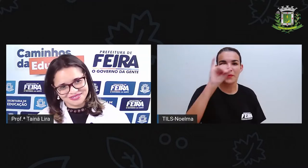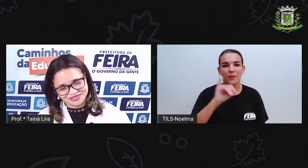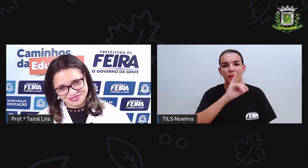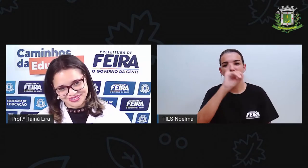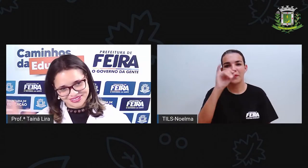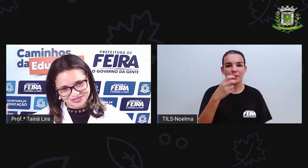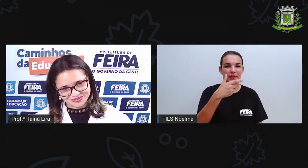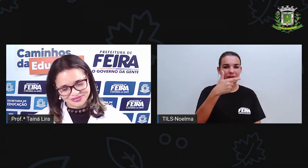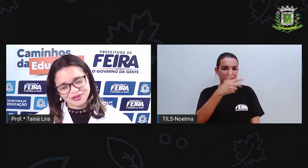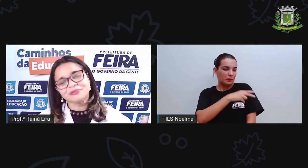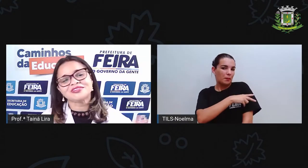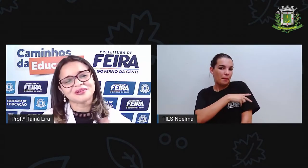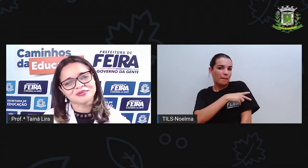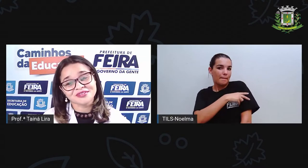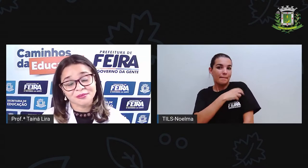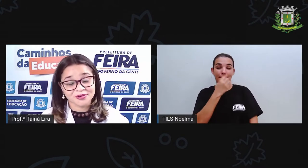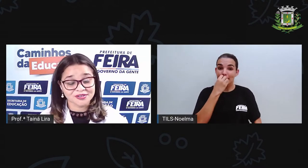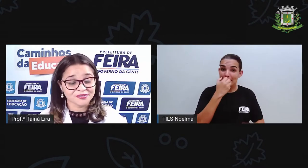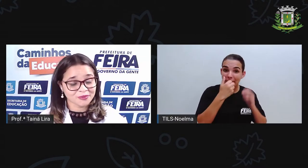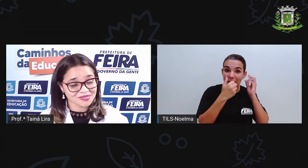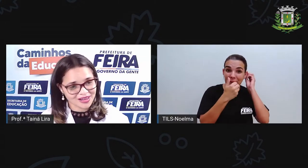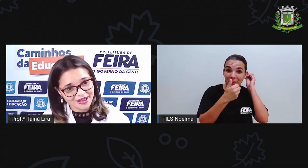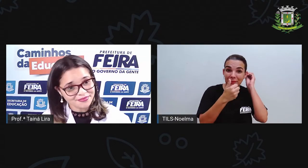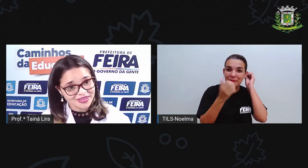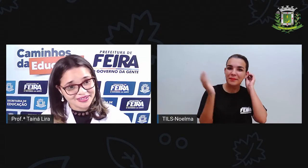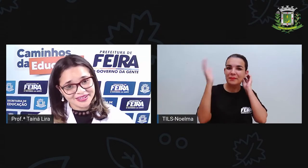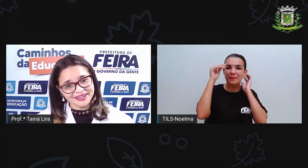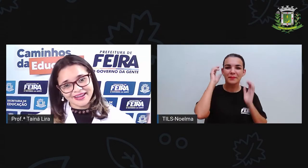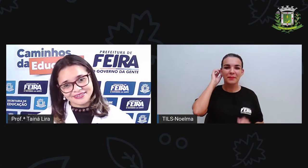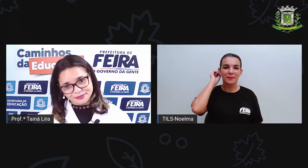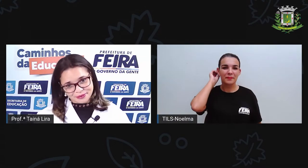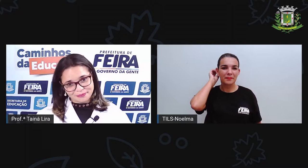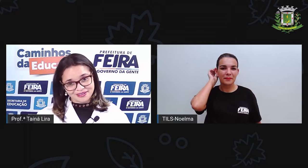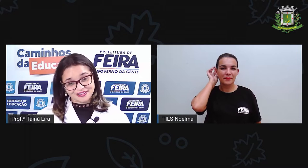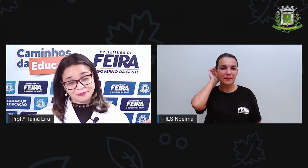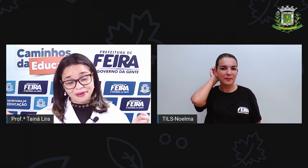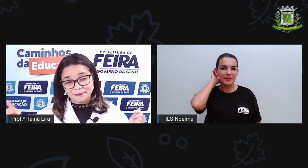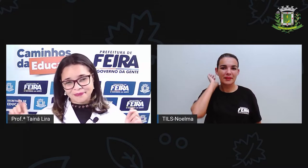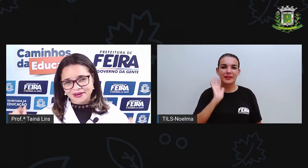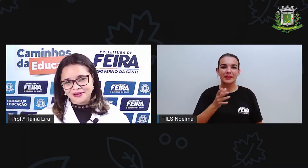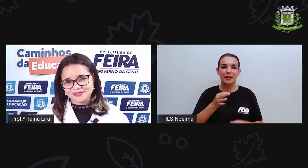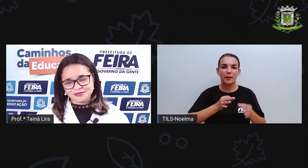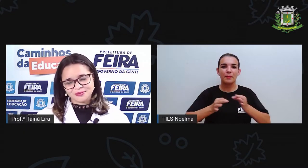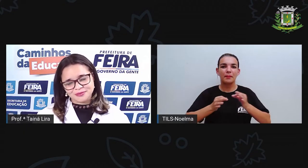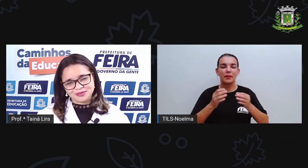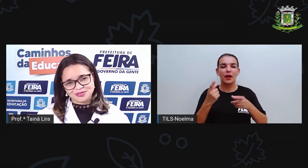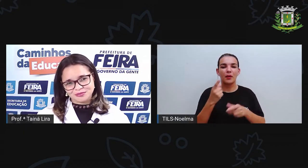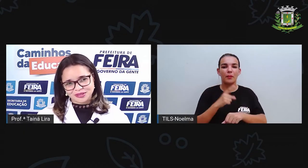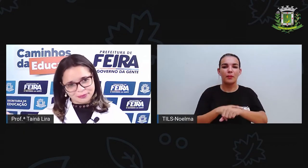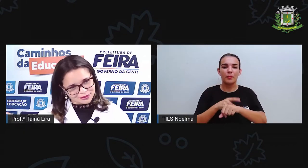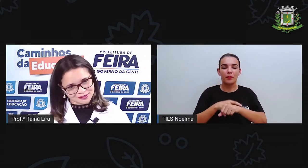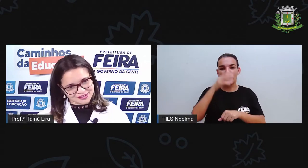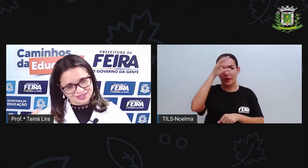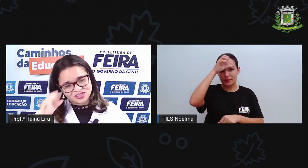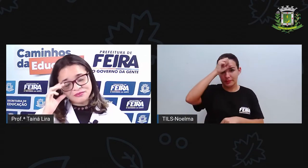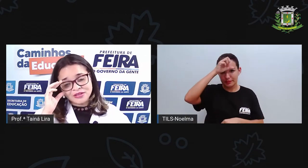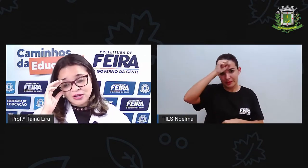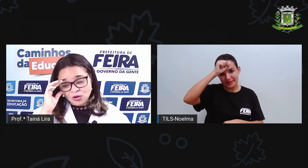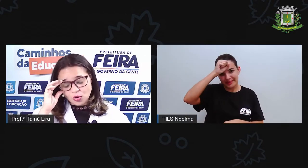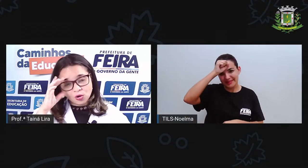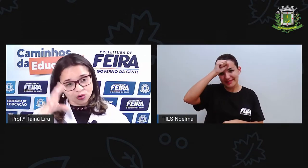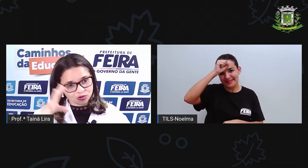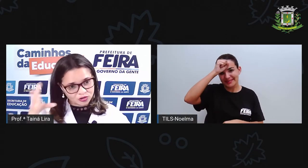Olá, segundo ano! Como estão, meus amores? Vamos lá? Quem aí está preparado para mais um momento de muita